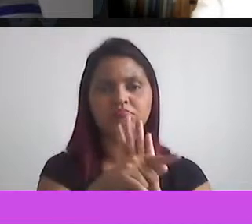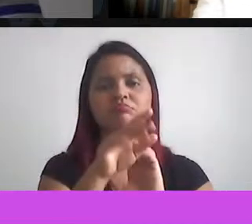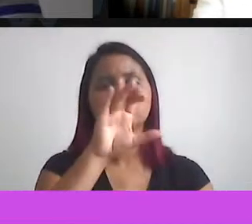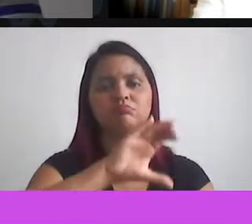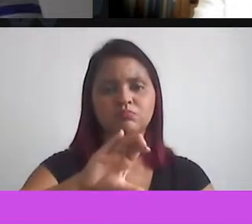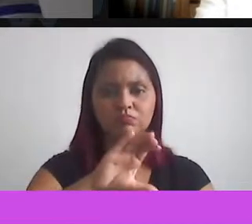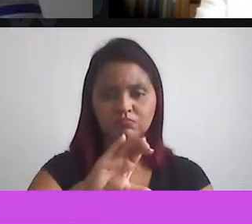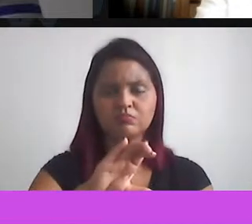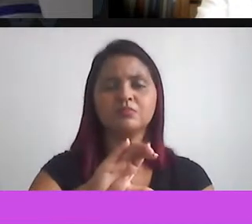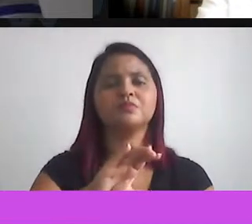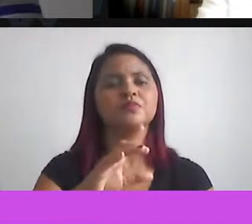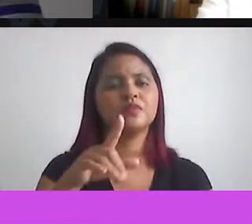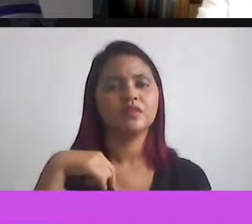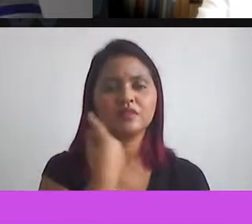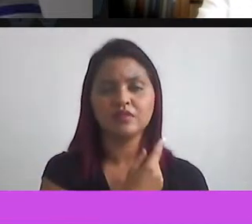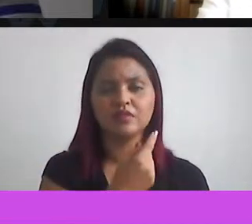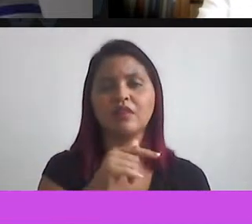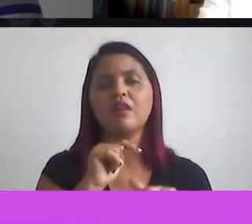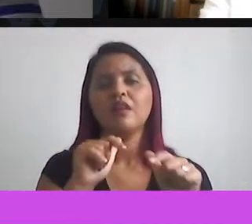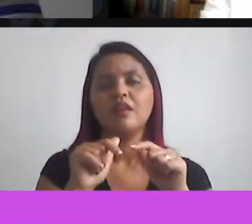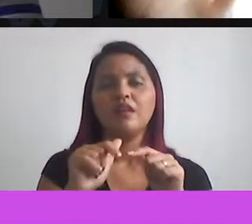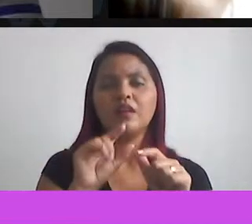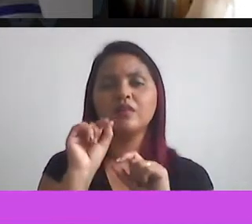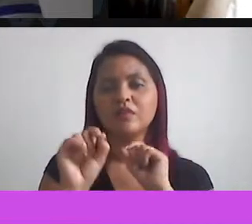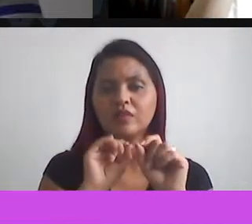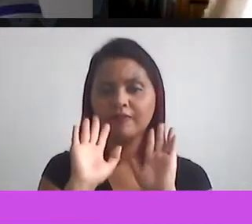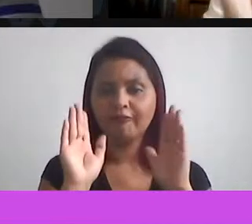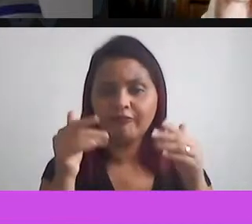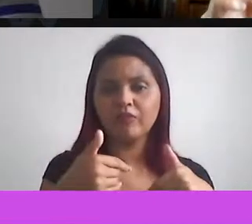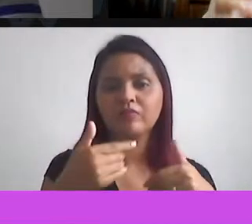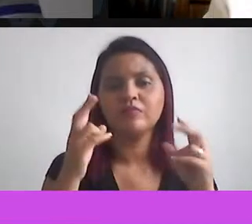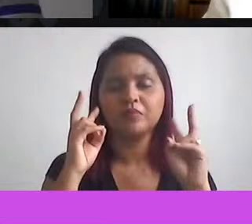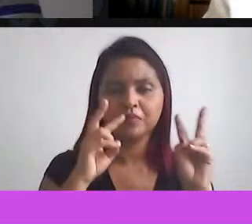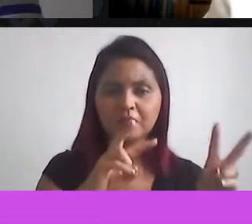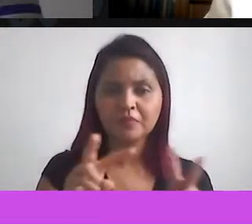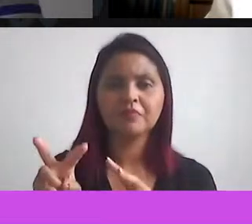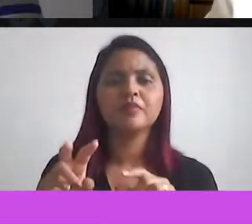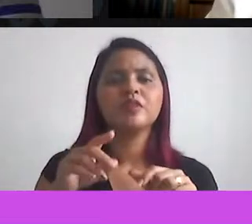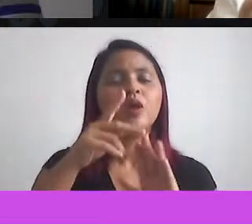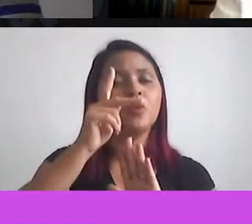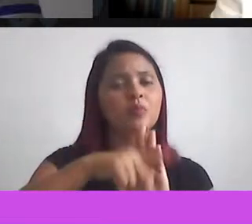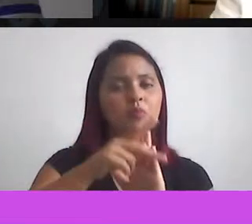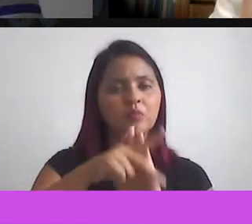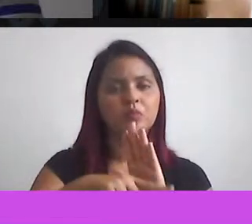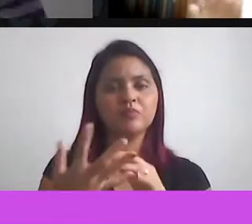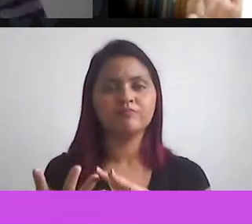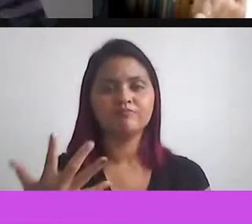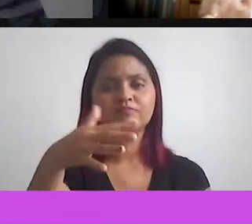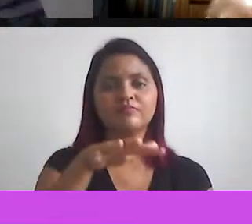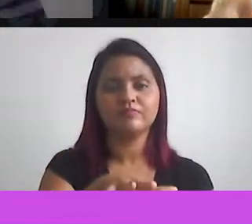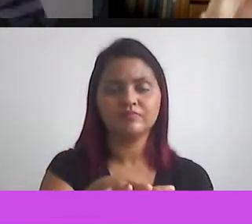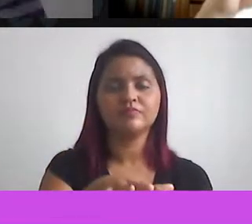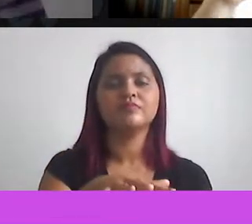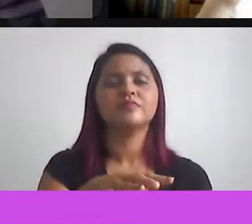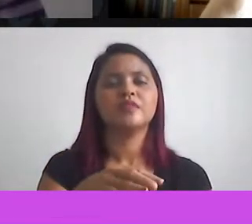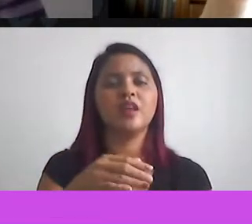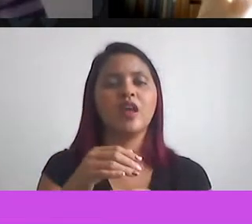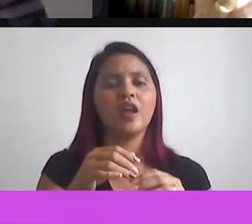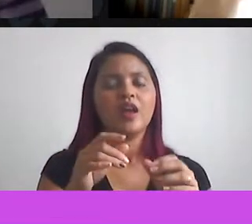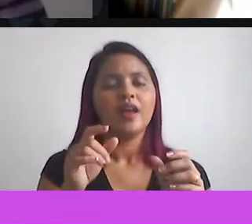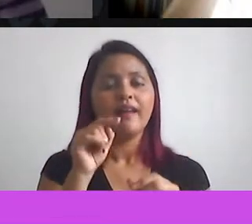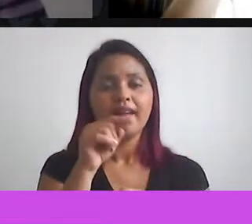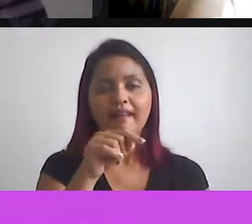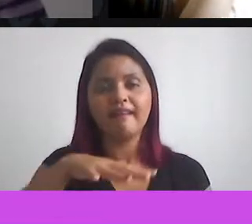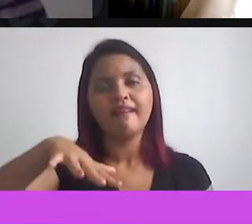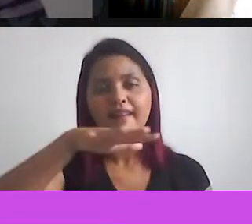E nós trabalhamos com uma visão de projetos integrados, unidades curriculares que são